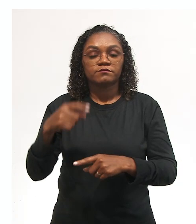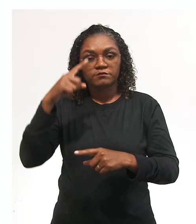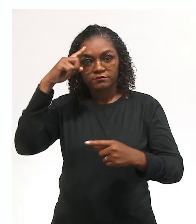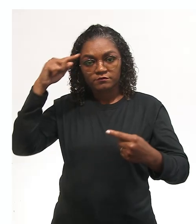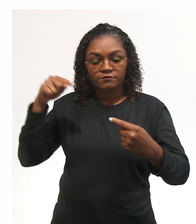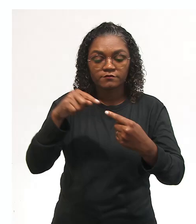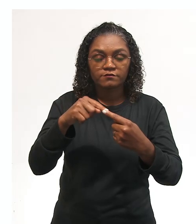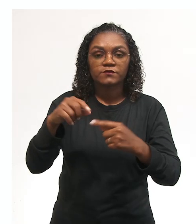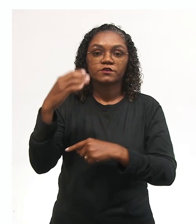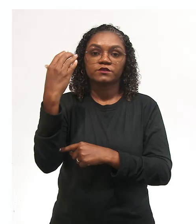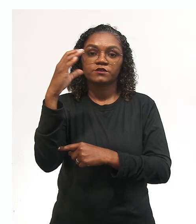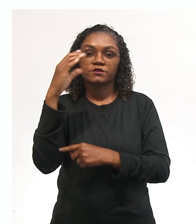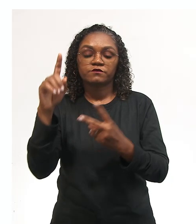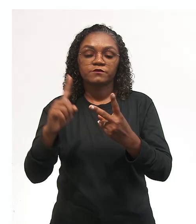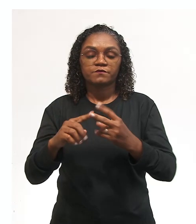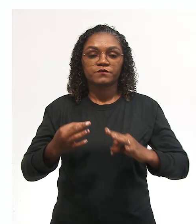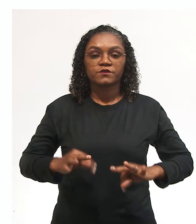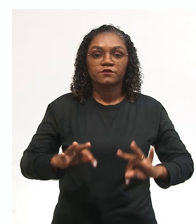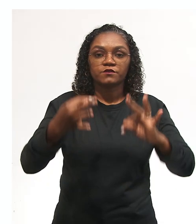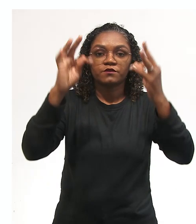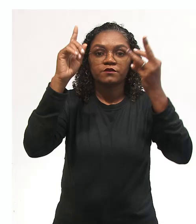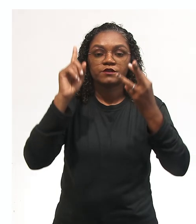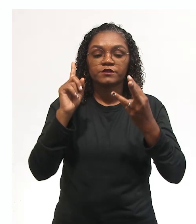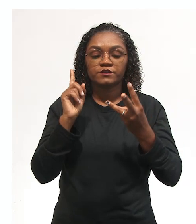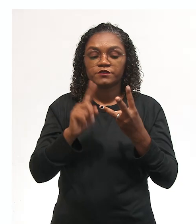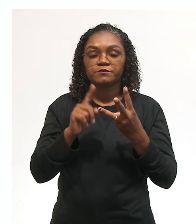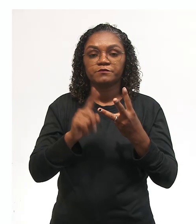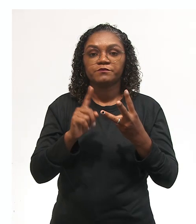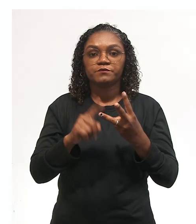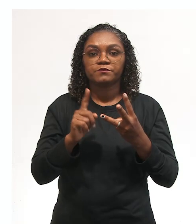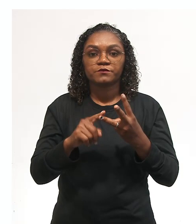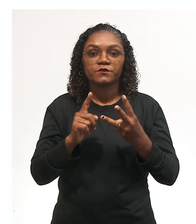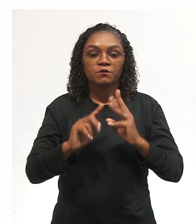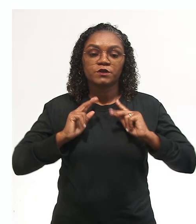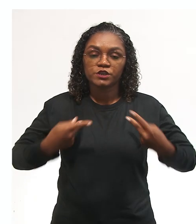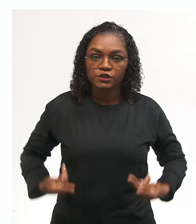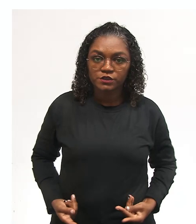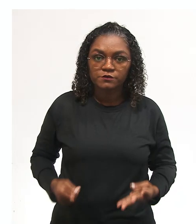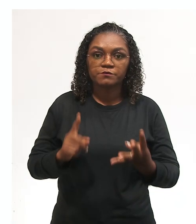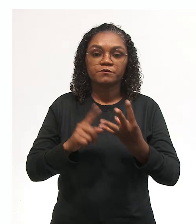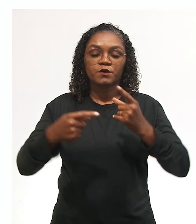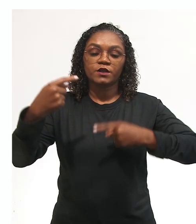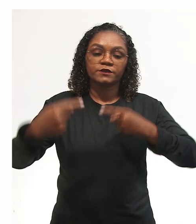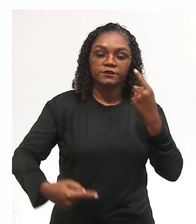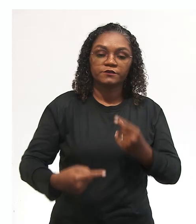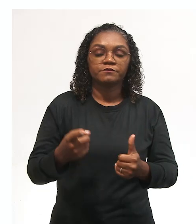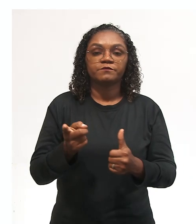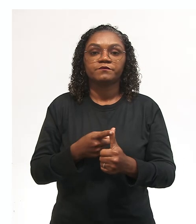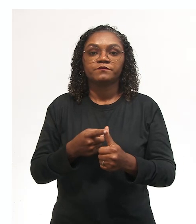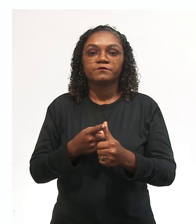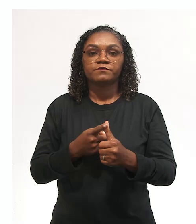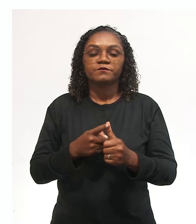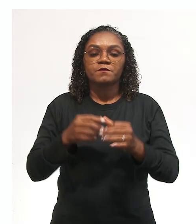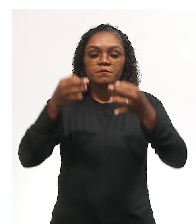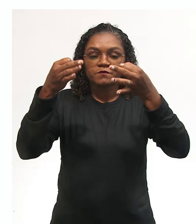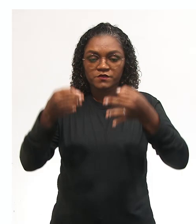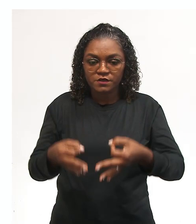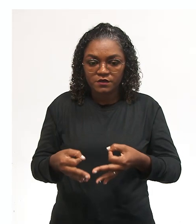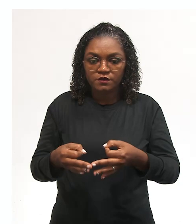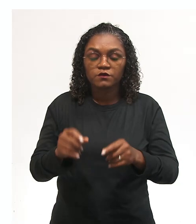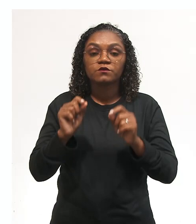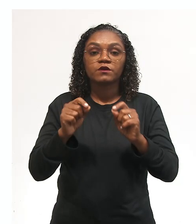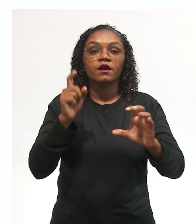formação científica, tecnológica, humanística, política, estética, com vistas